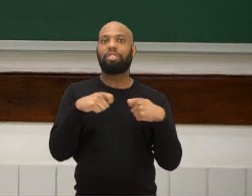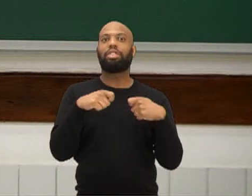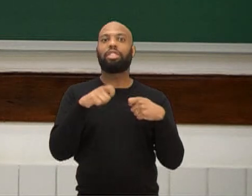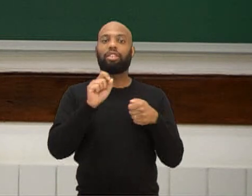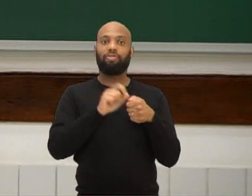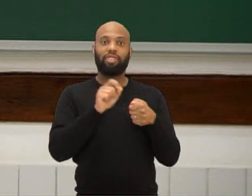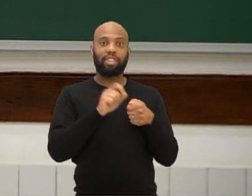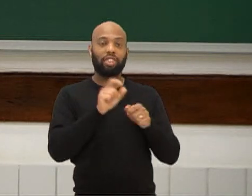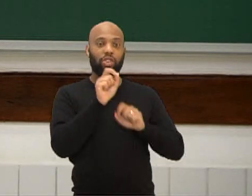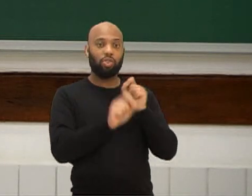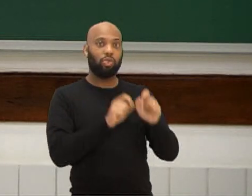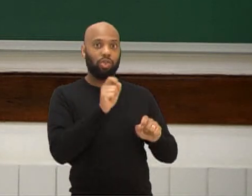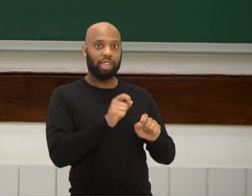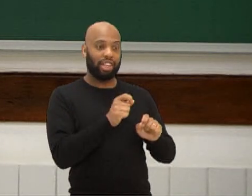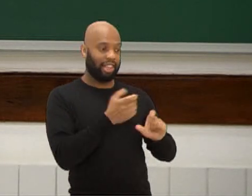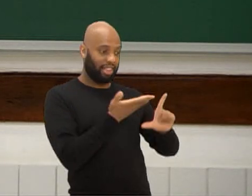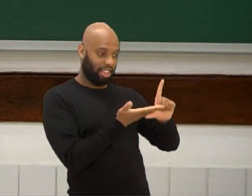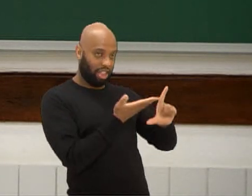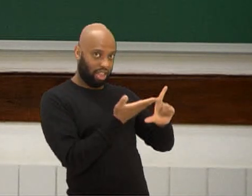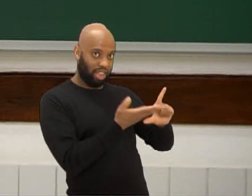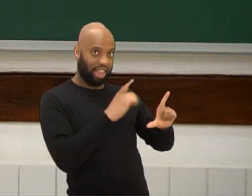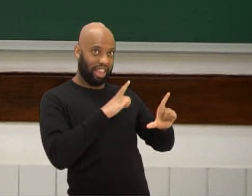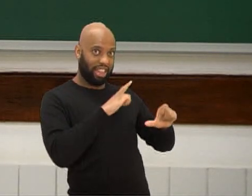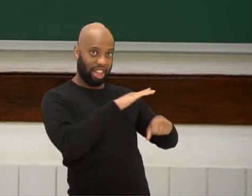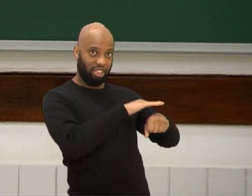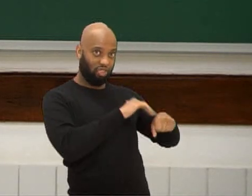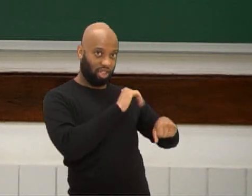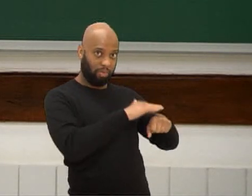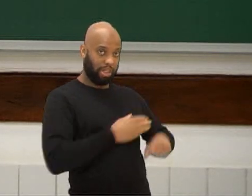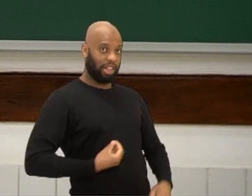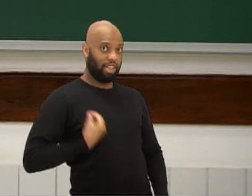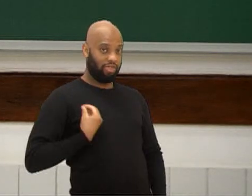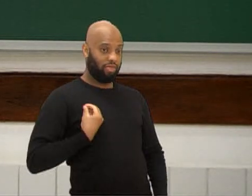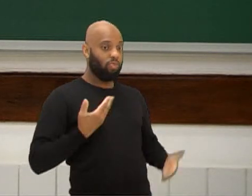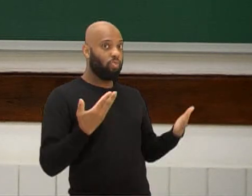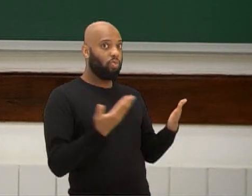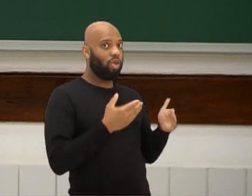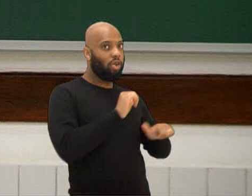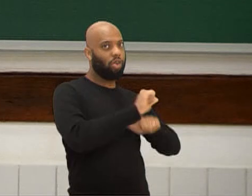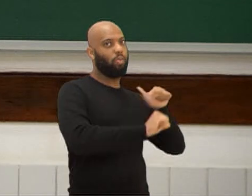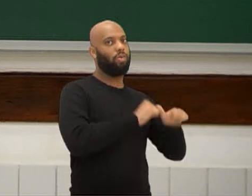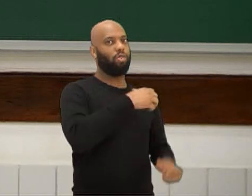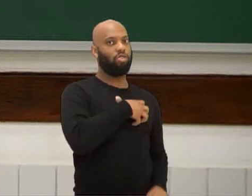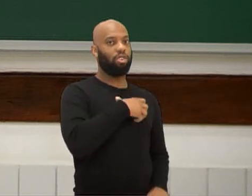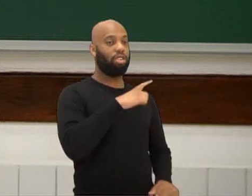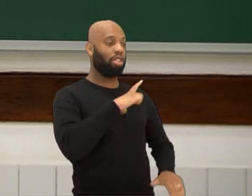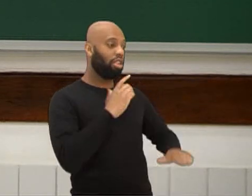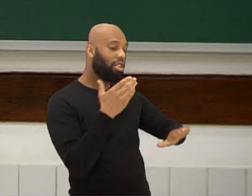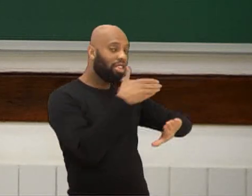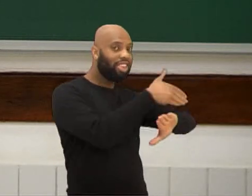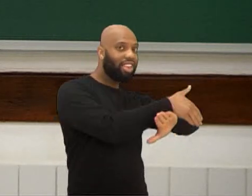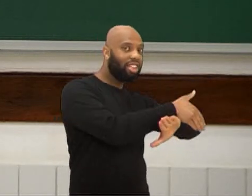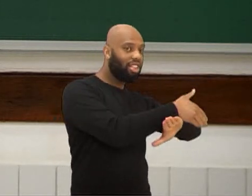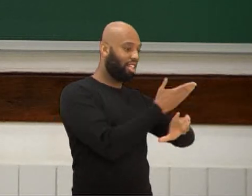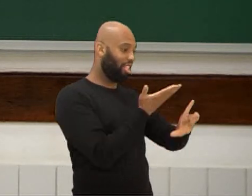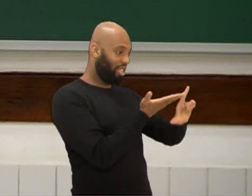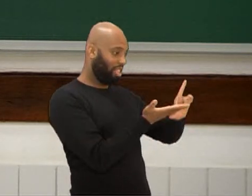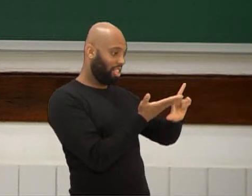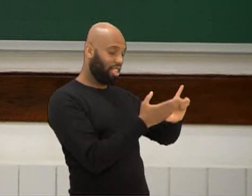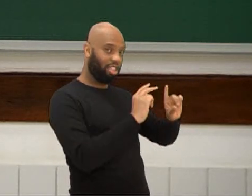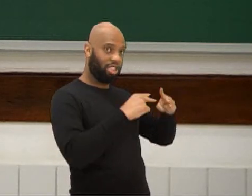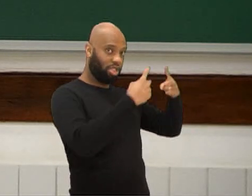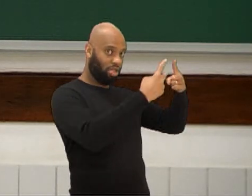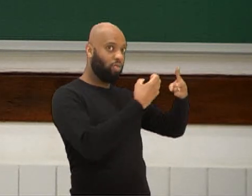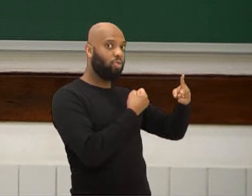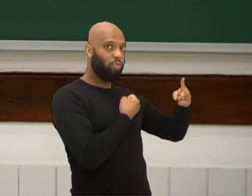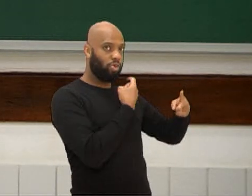vocês têm que fazer o registro da frequência de vocês no Classroom. Agora mudou, então vocês têm que ir lá, clicar no link número 1, que